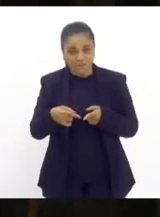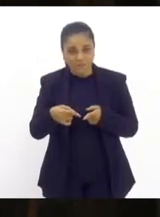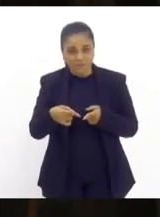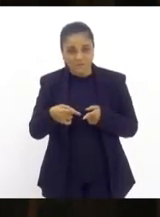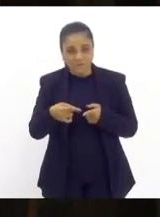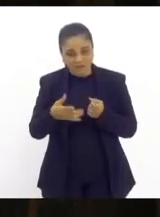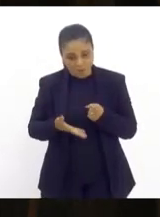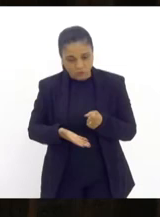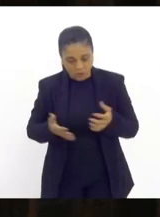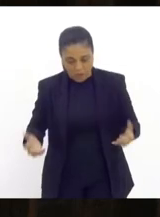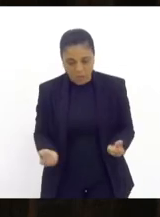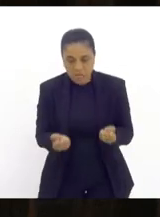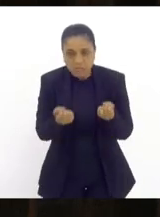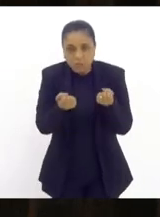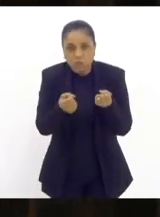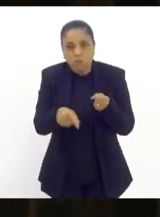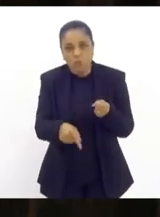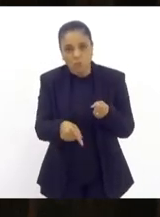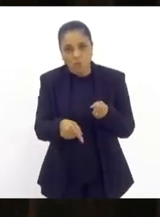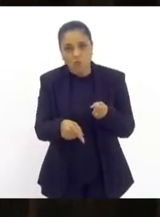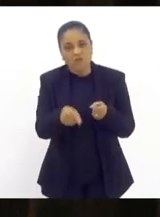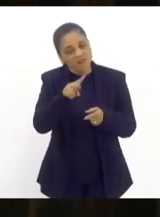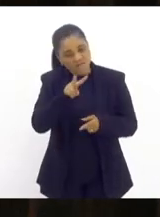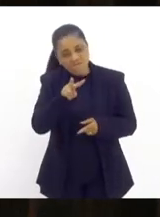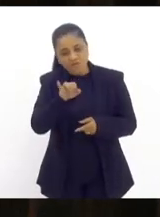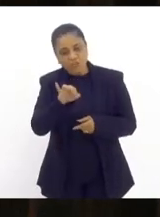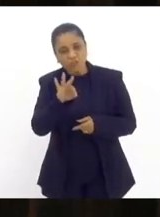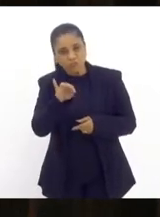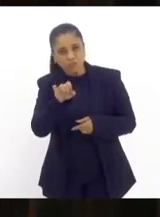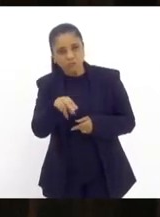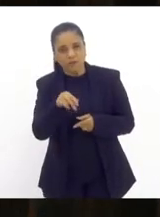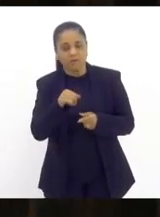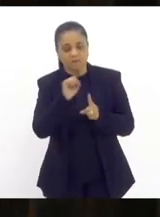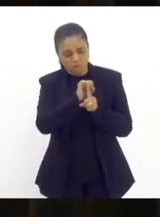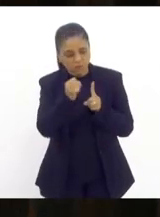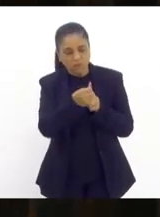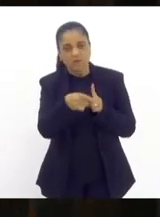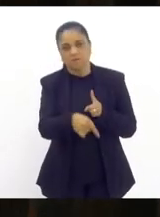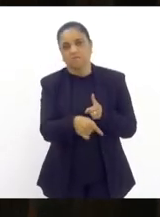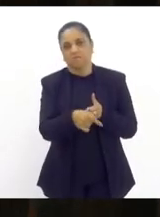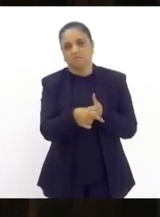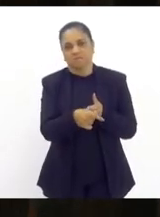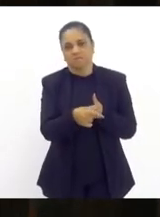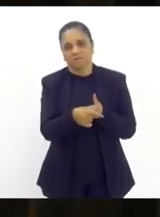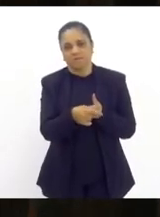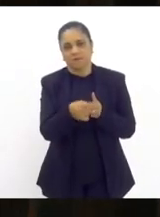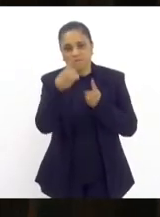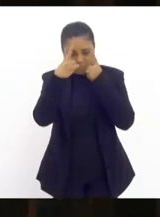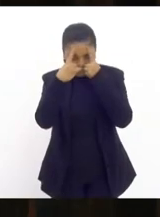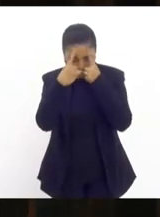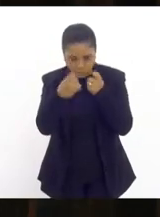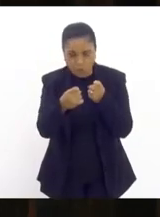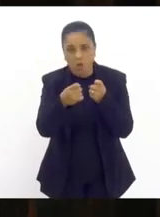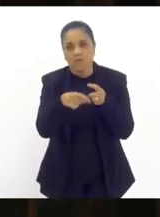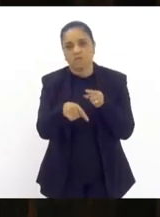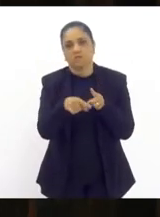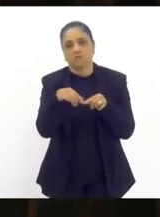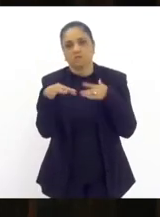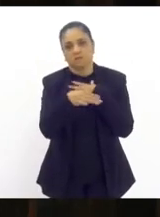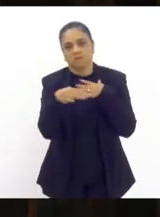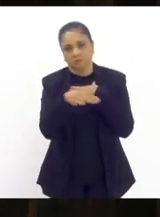colo porque ela realmente é vítima da sociedade ela é vítima da violência da sociedade